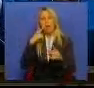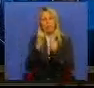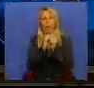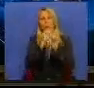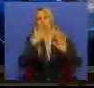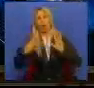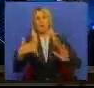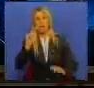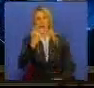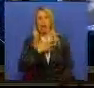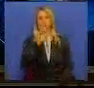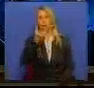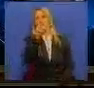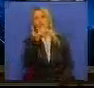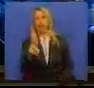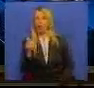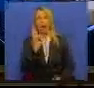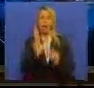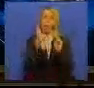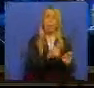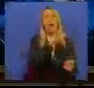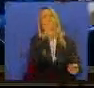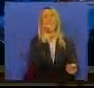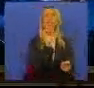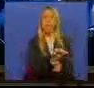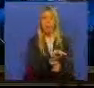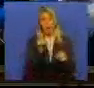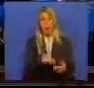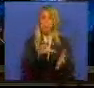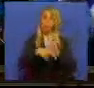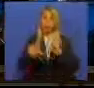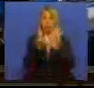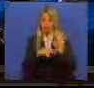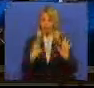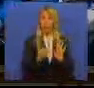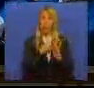próprias. É o que essencialmente muda no nosso projeto de lei.